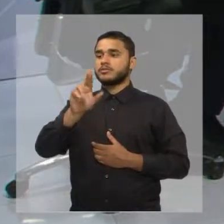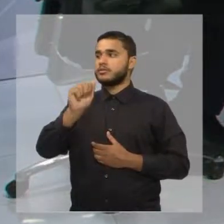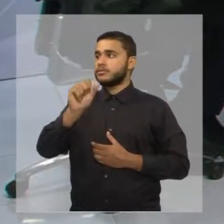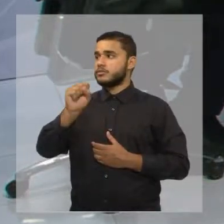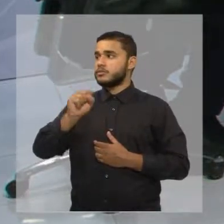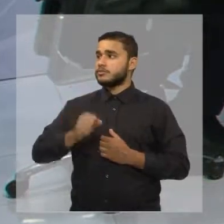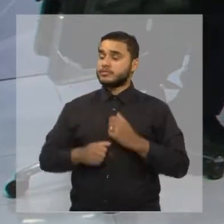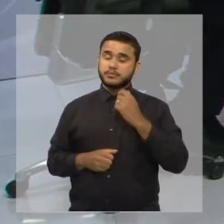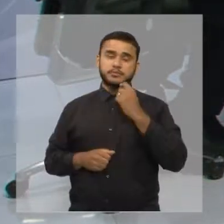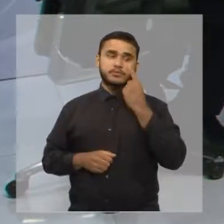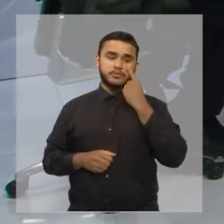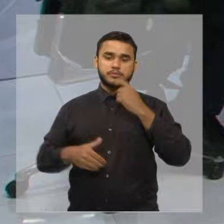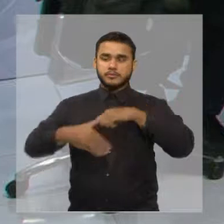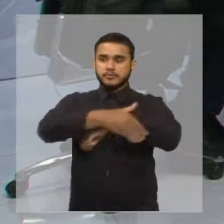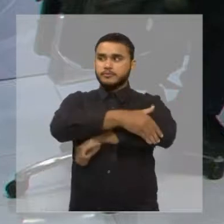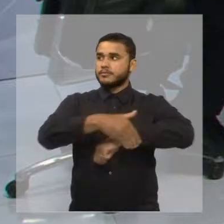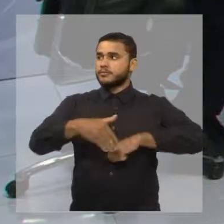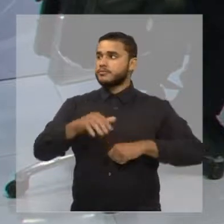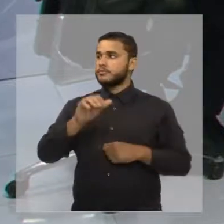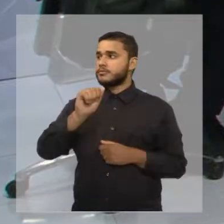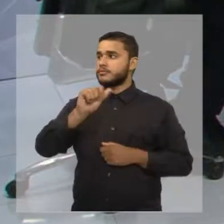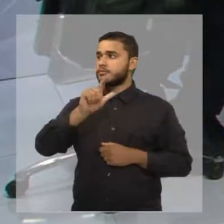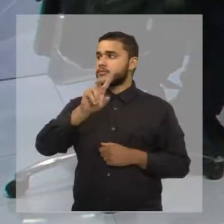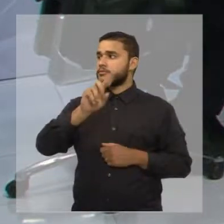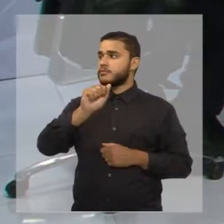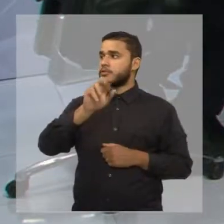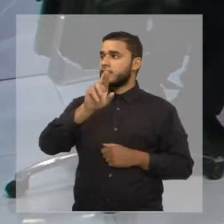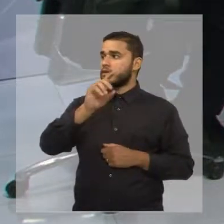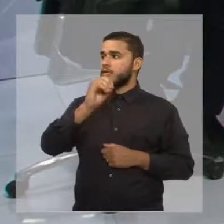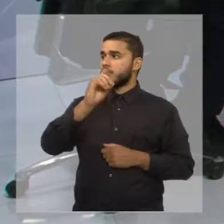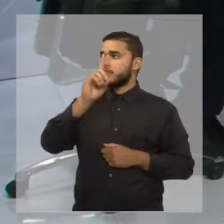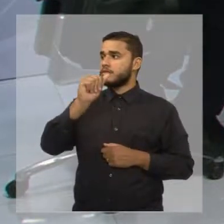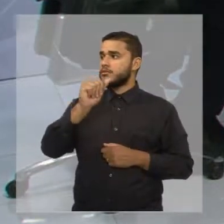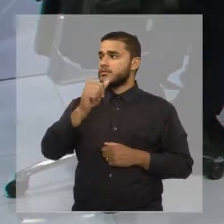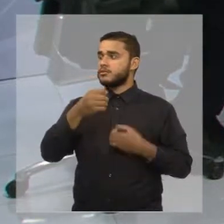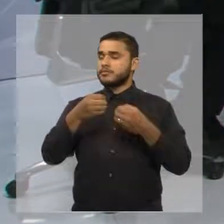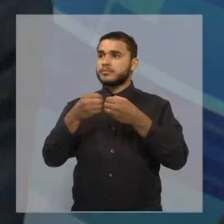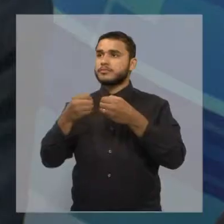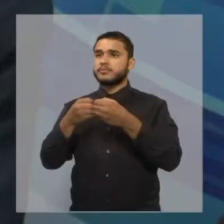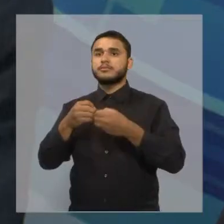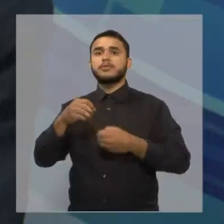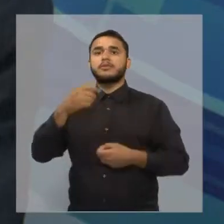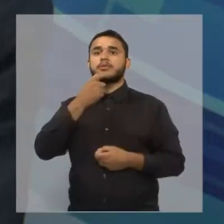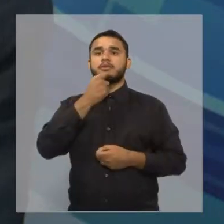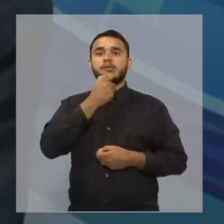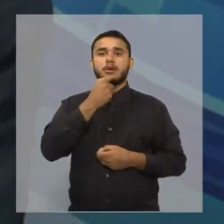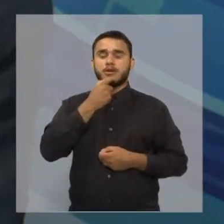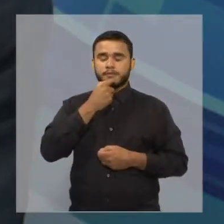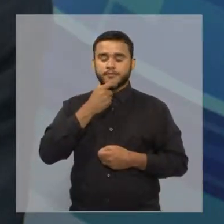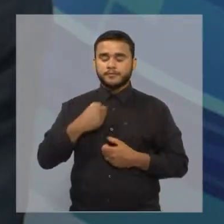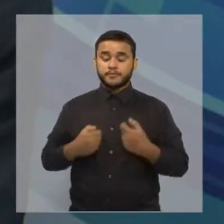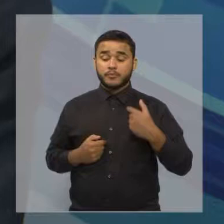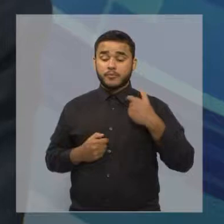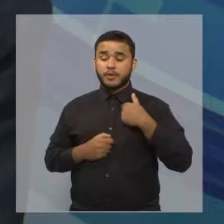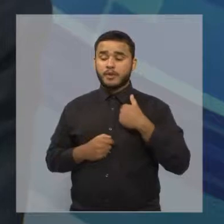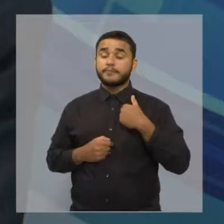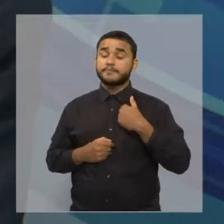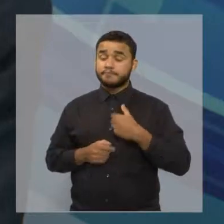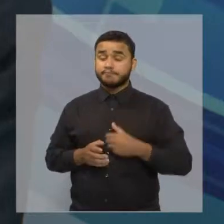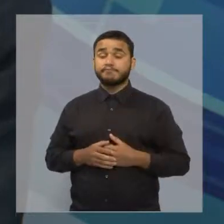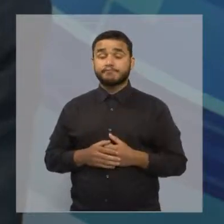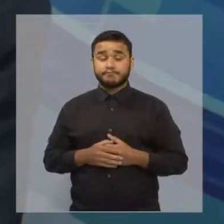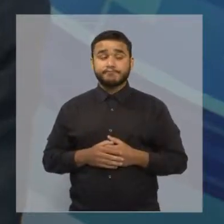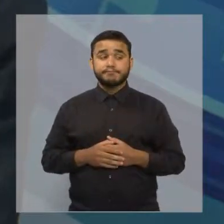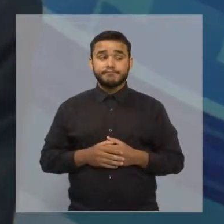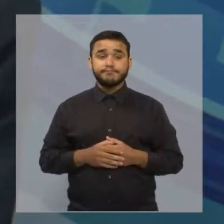sobre isso... Nós tivemos uma Lagoa Seca, e outra Alvorada e outra Messejana. Sobre isso eu tenho me pronunciado no sentido de dizer que nós